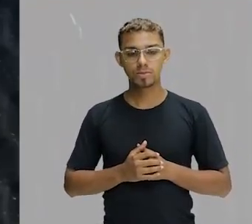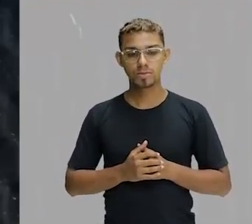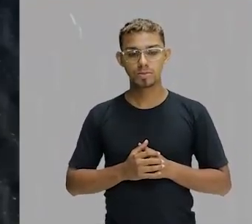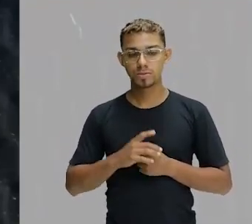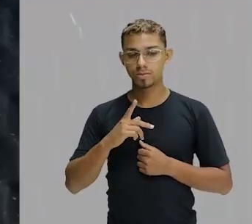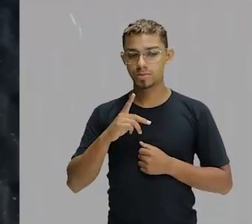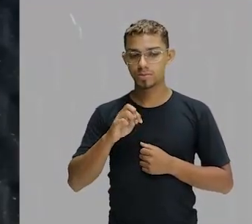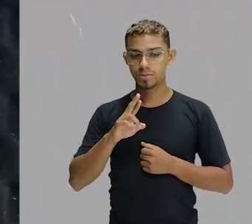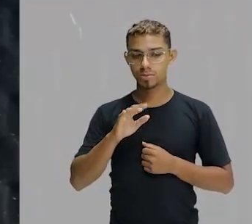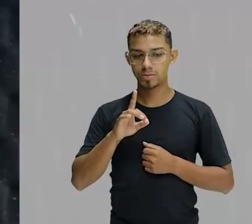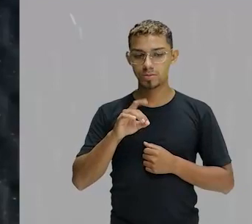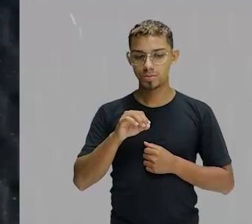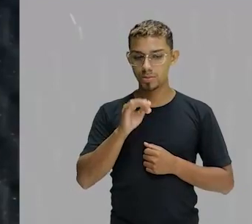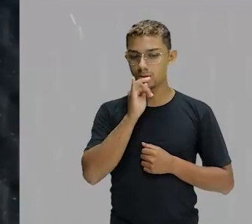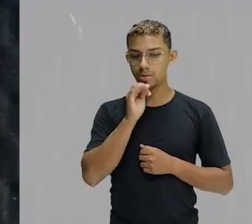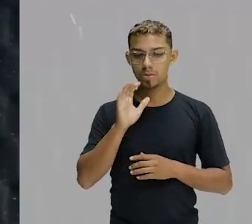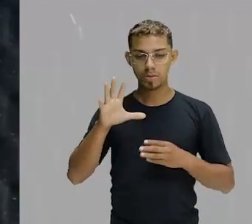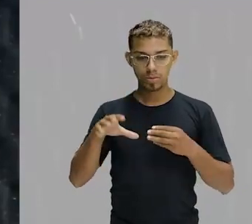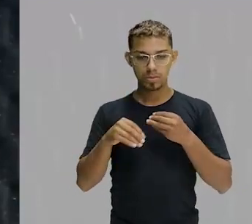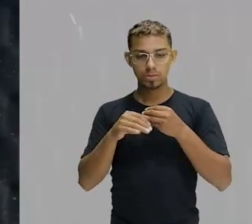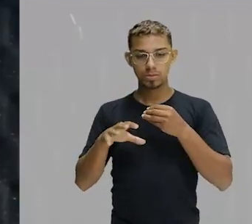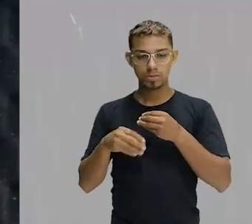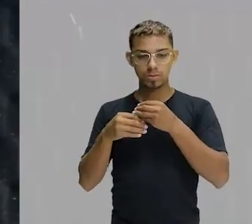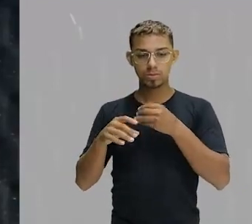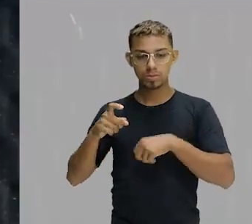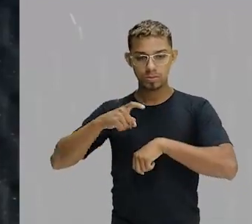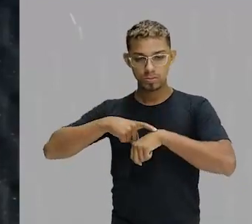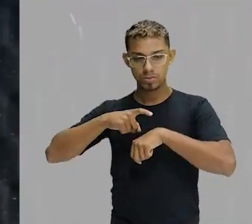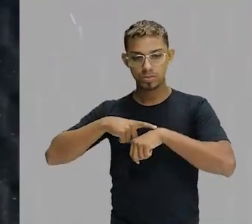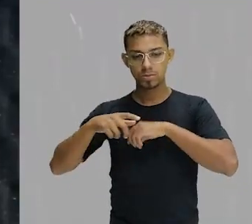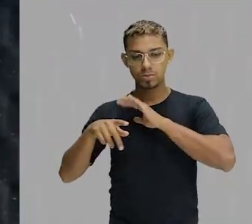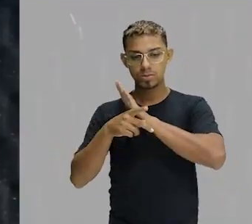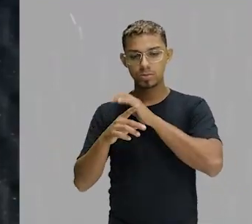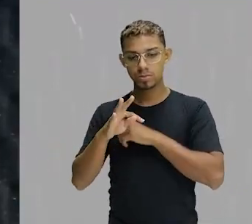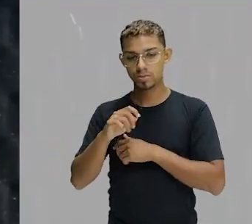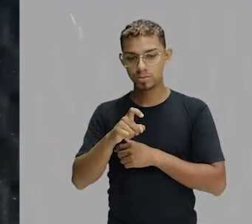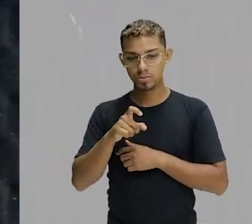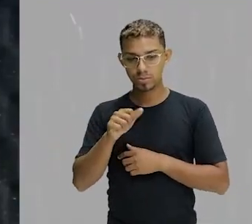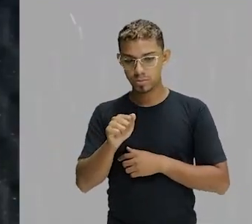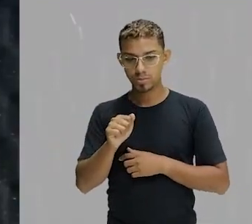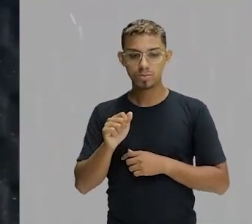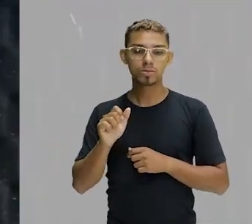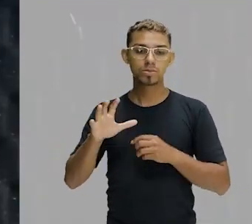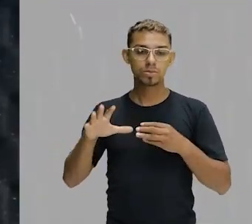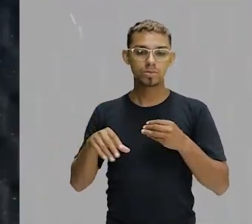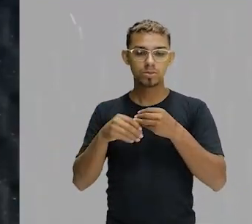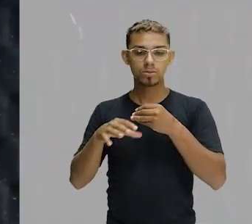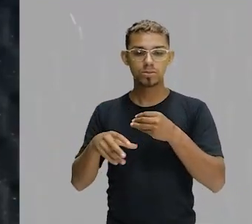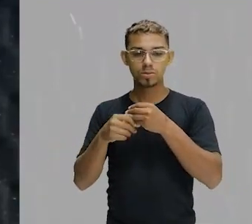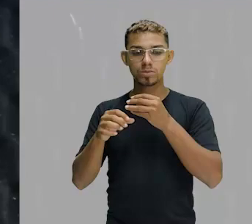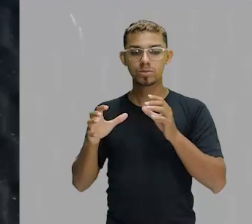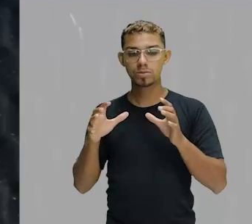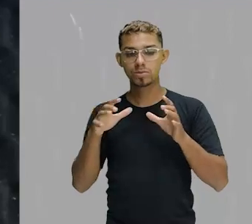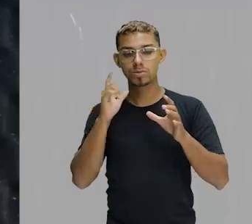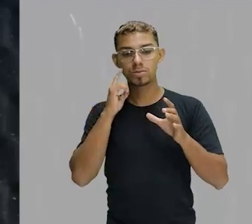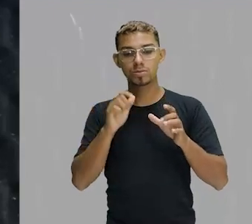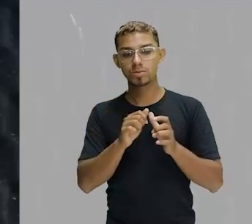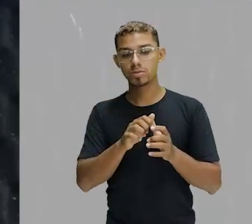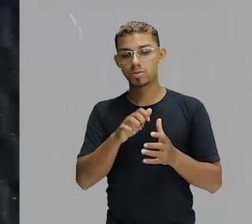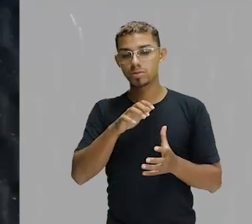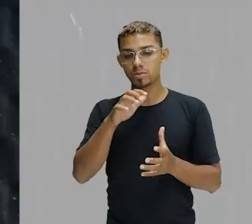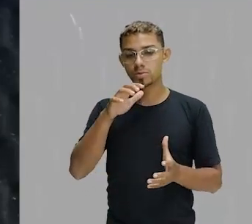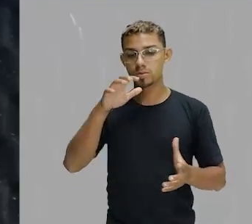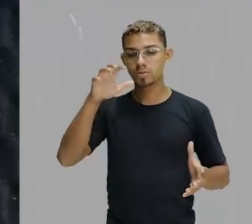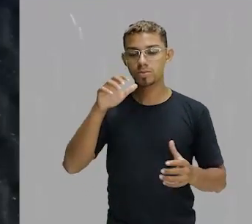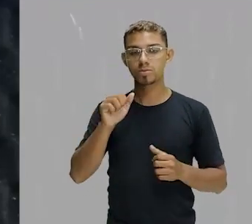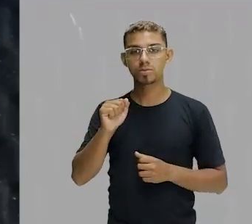período considerado deve ser compatível com a unidade de tempo da taxa. Ao final do primeiro período, o montante será. Montante é o que acumulou,